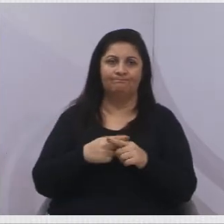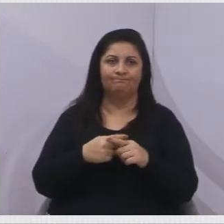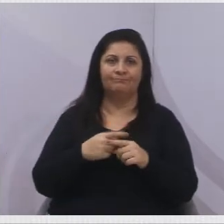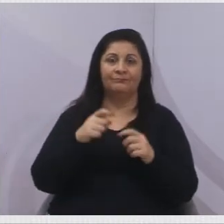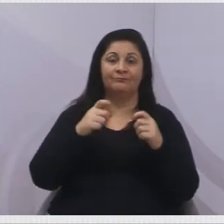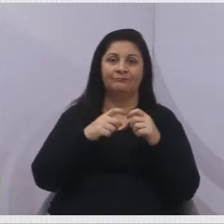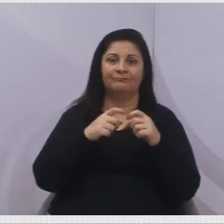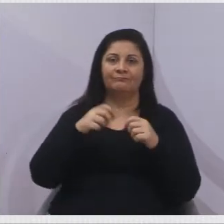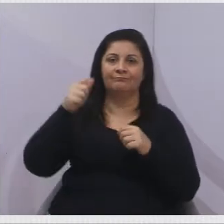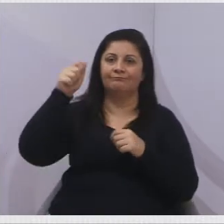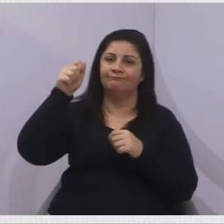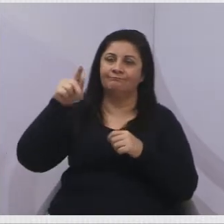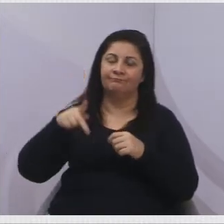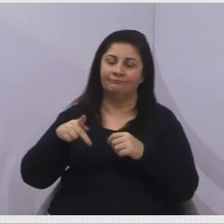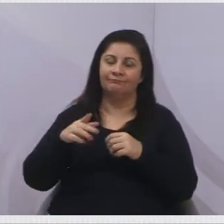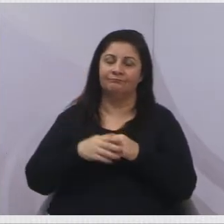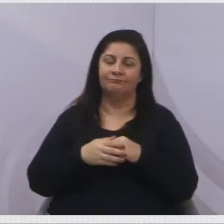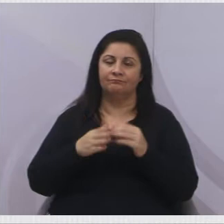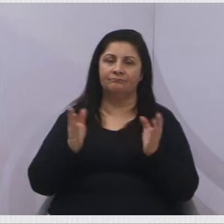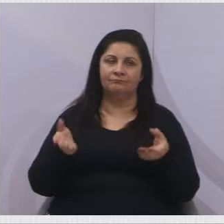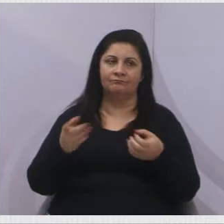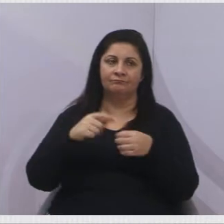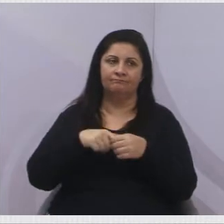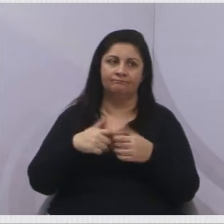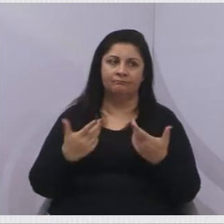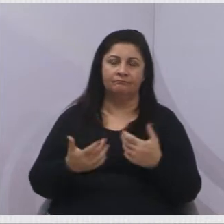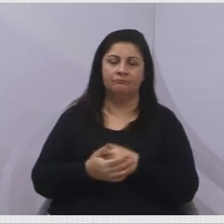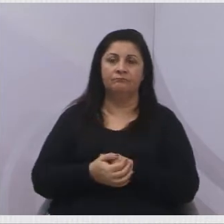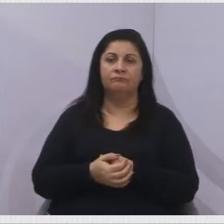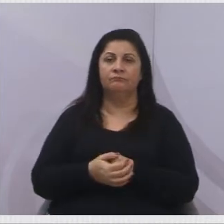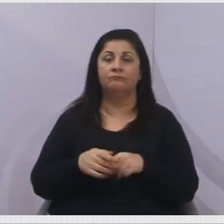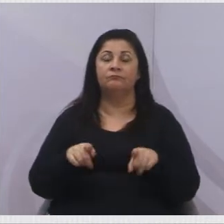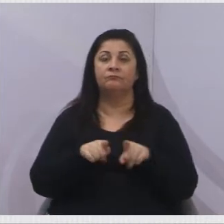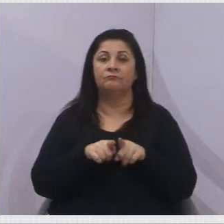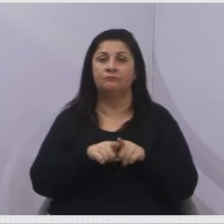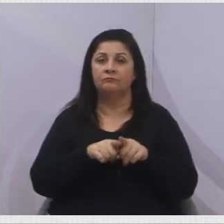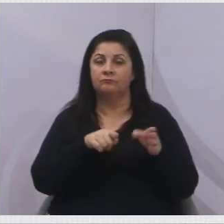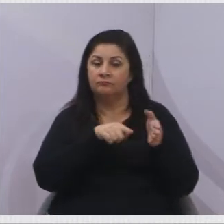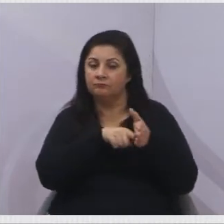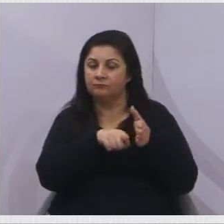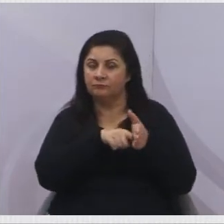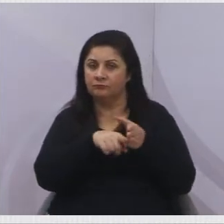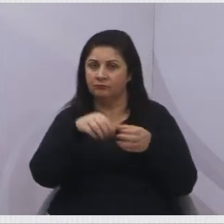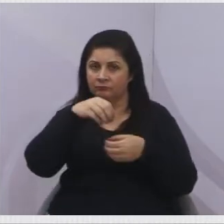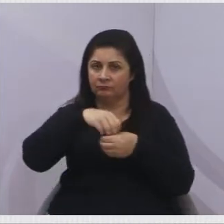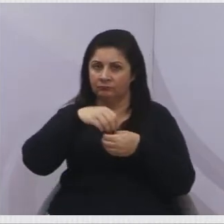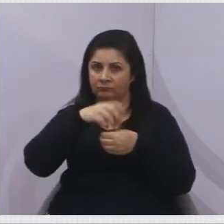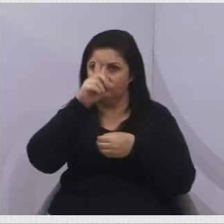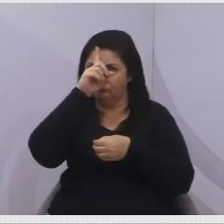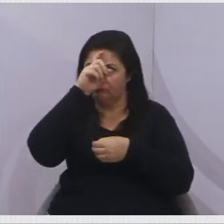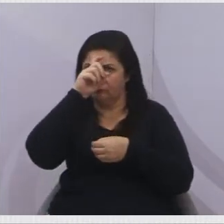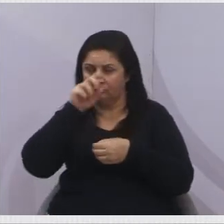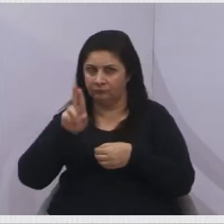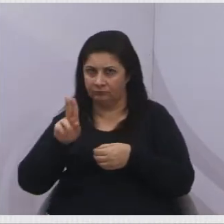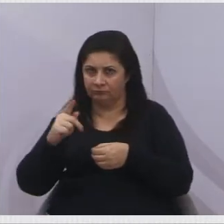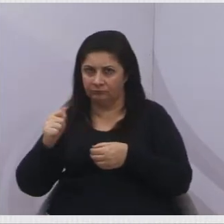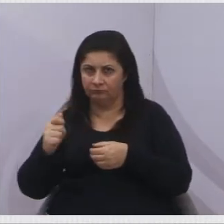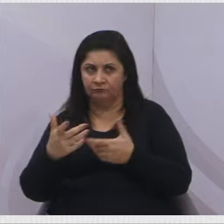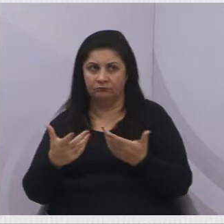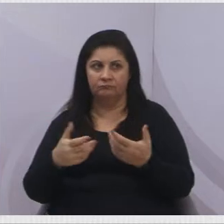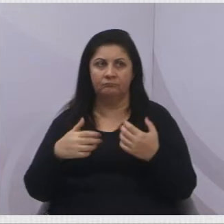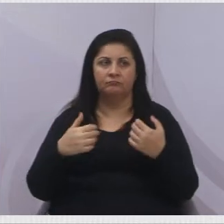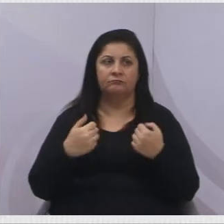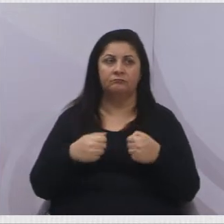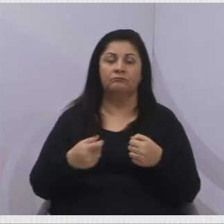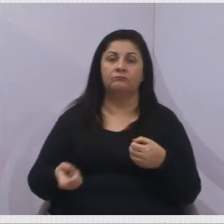aposentou. E a avaliação cirúrgica ambulatorial, é importante a gente destacar que os fluxos estão